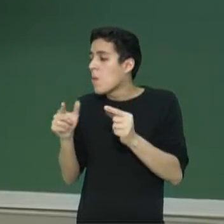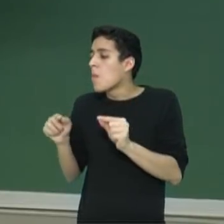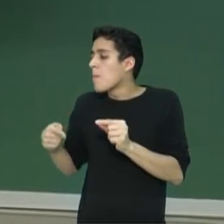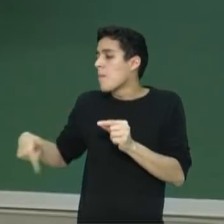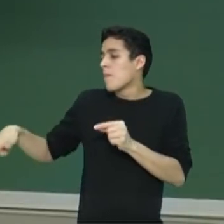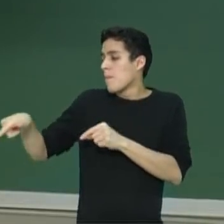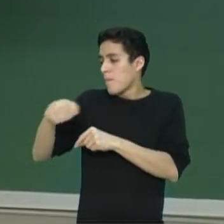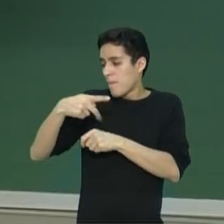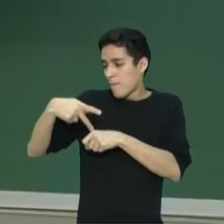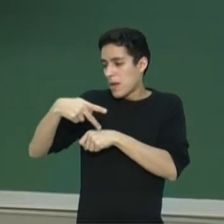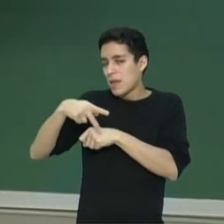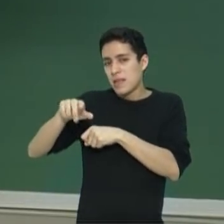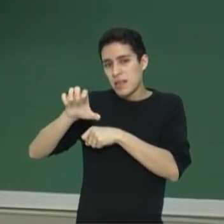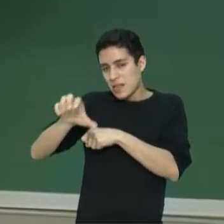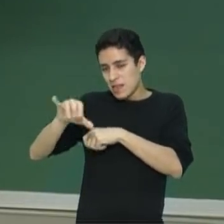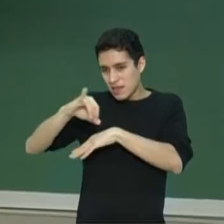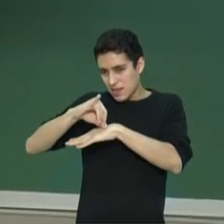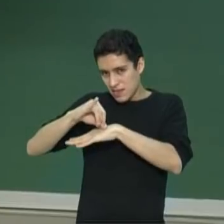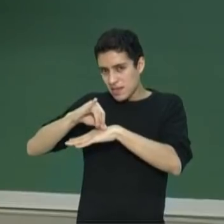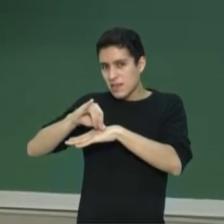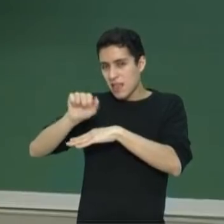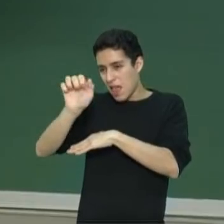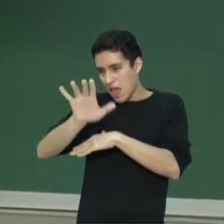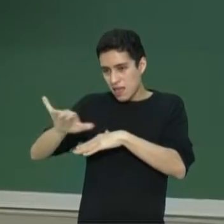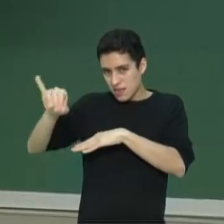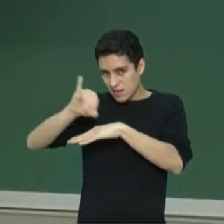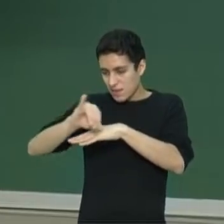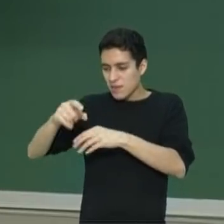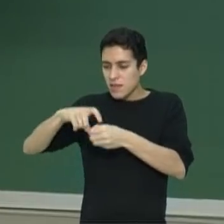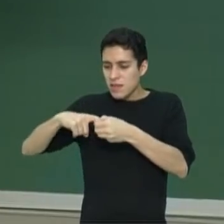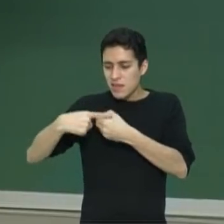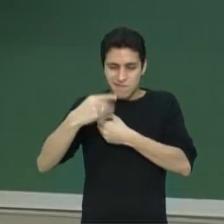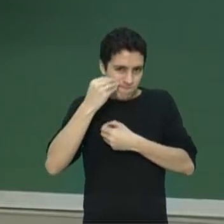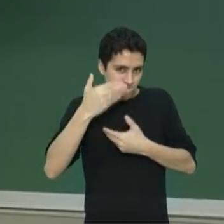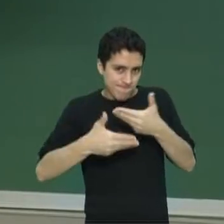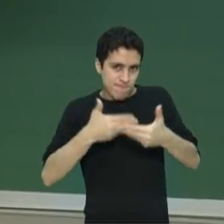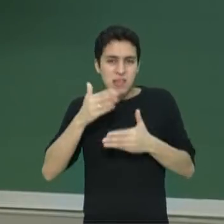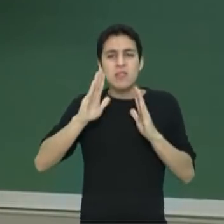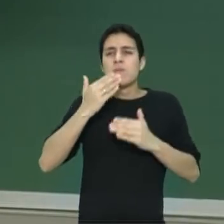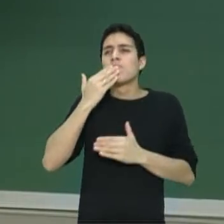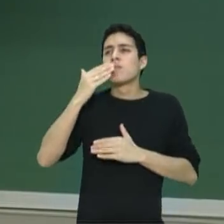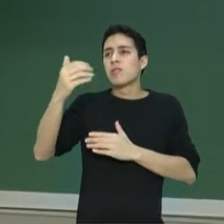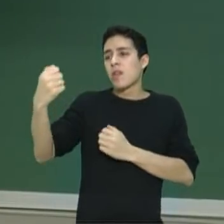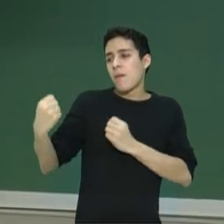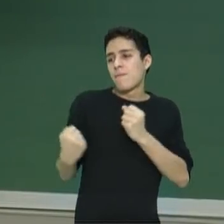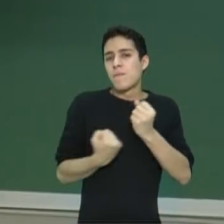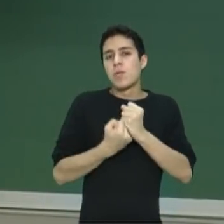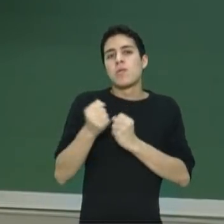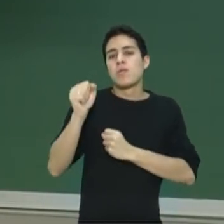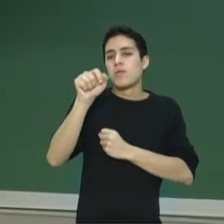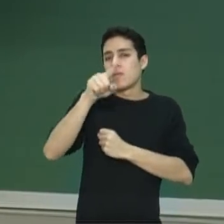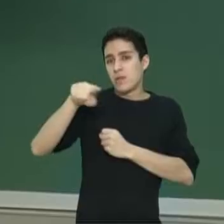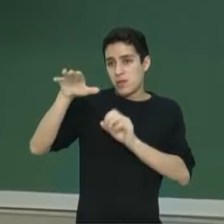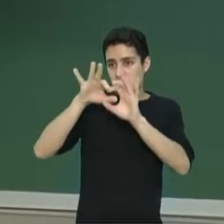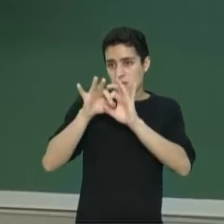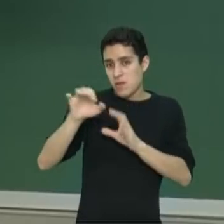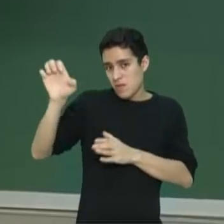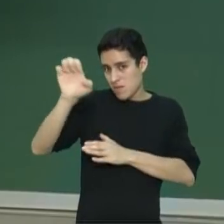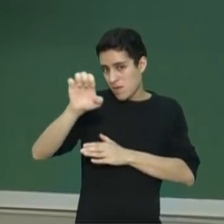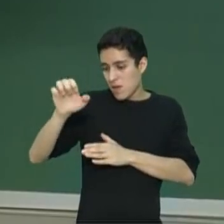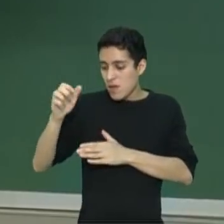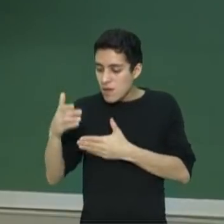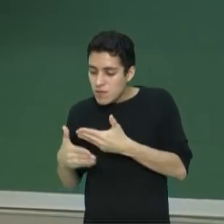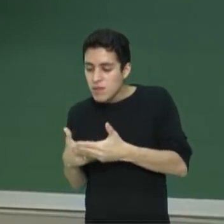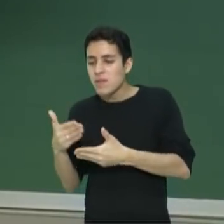países também da Ásia Central e já solicitou, acho que o ano passado, já um apoio da União Europeia a trabalhar na indústria